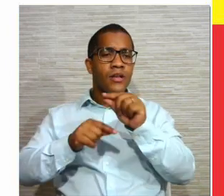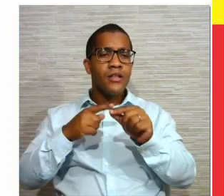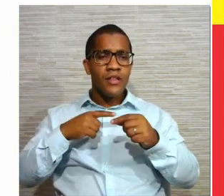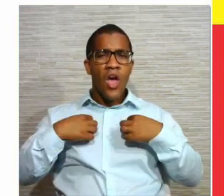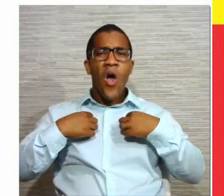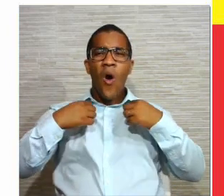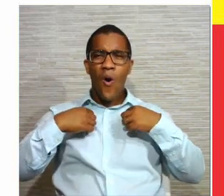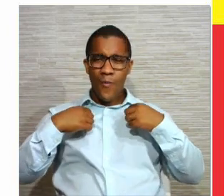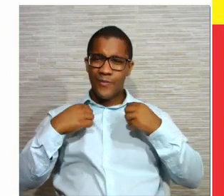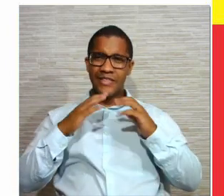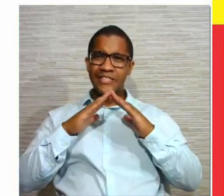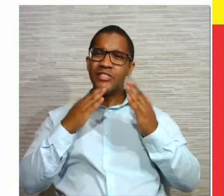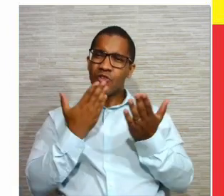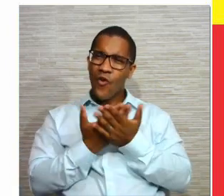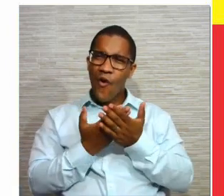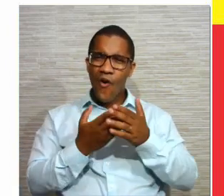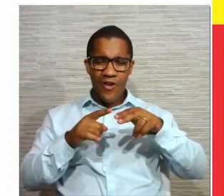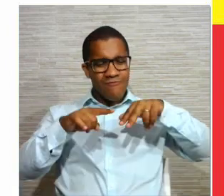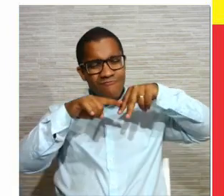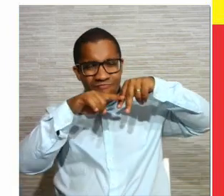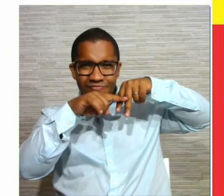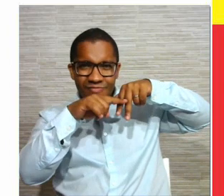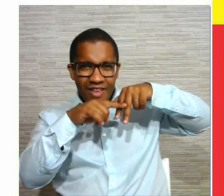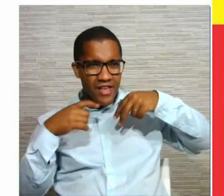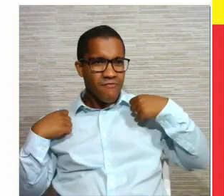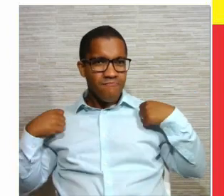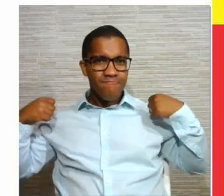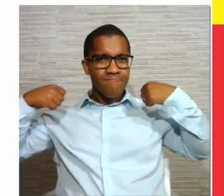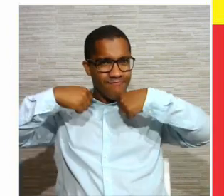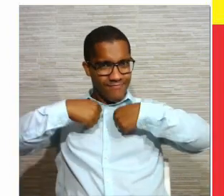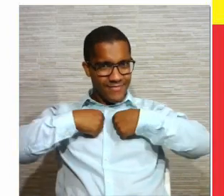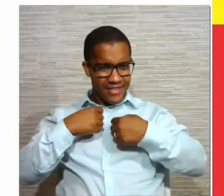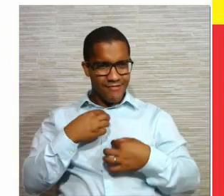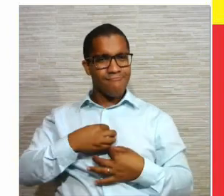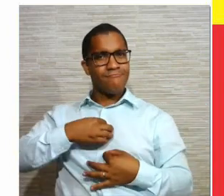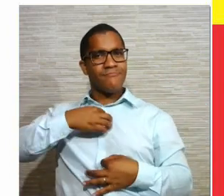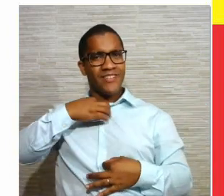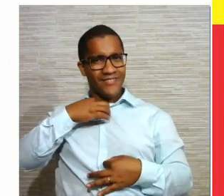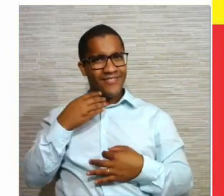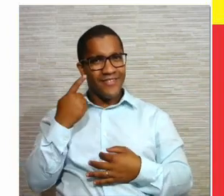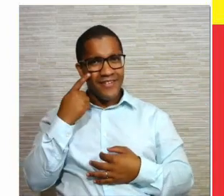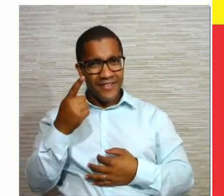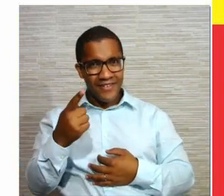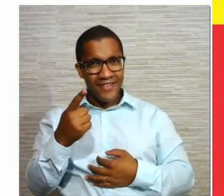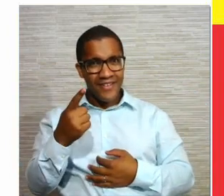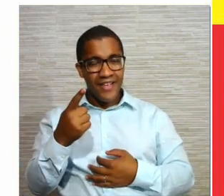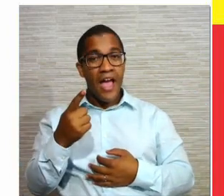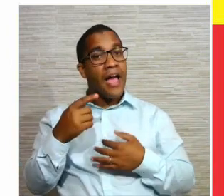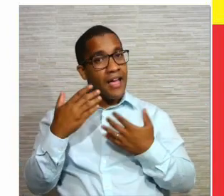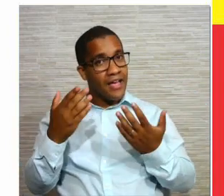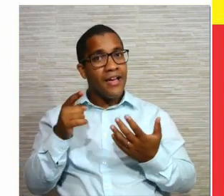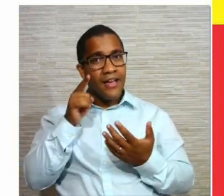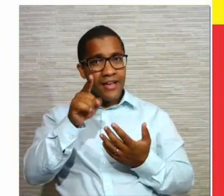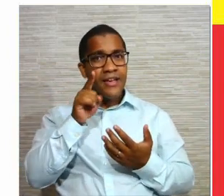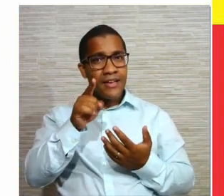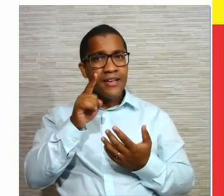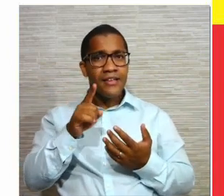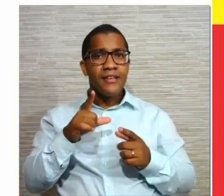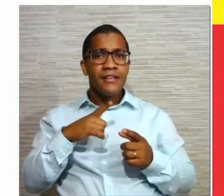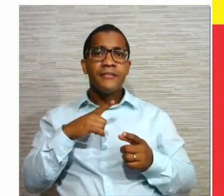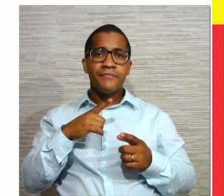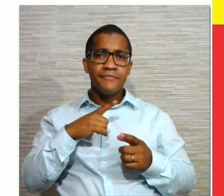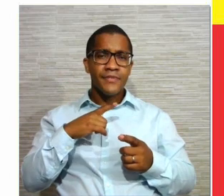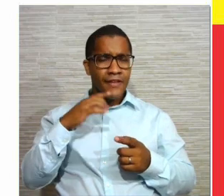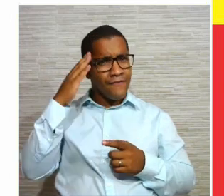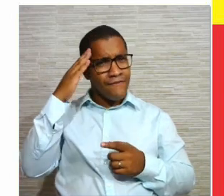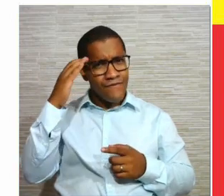um uniforme escolar, assim, com uma bermudinha, um casaquinho assim, uma gravatinha, né? E fez bastante